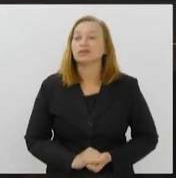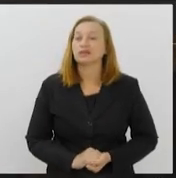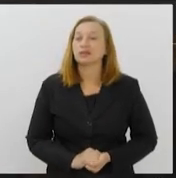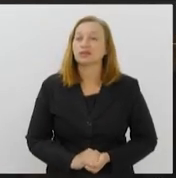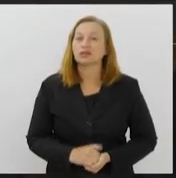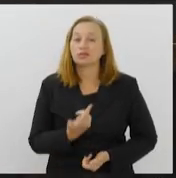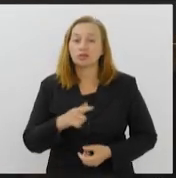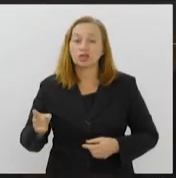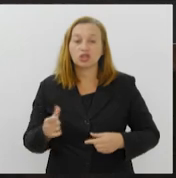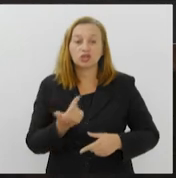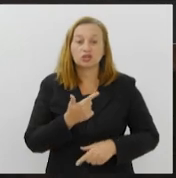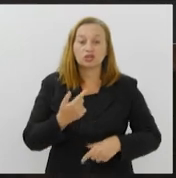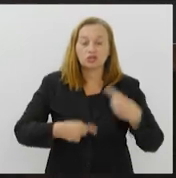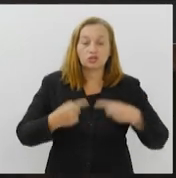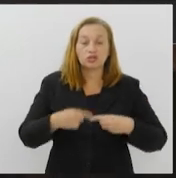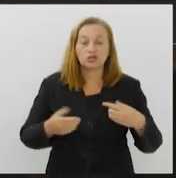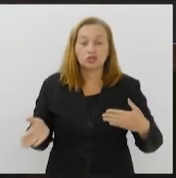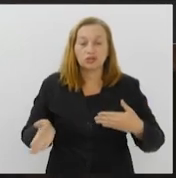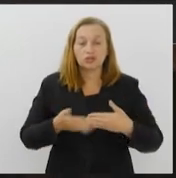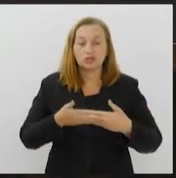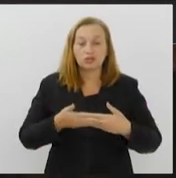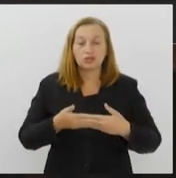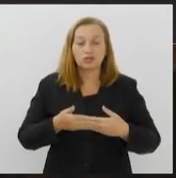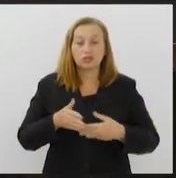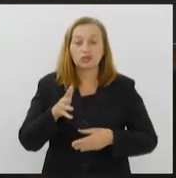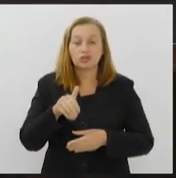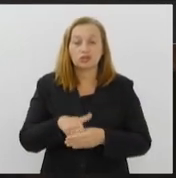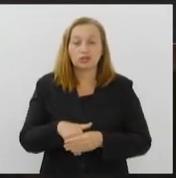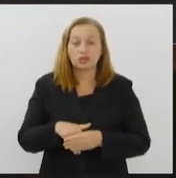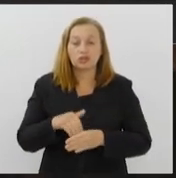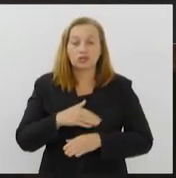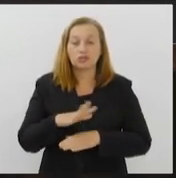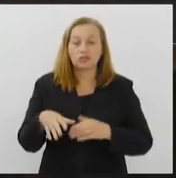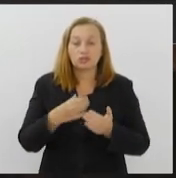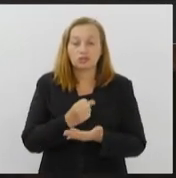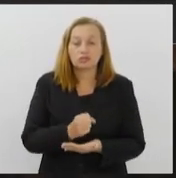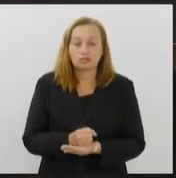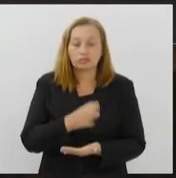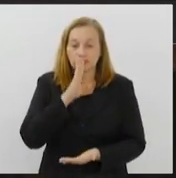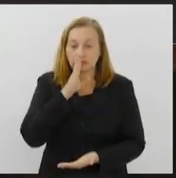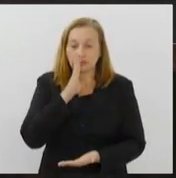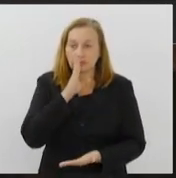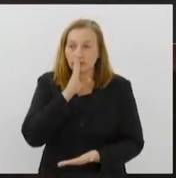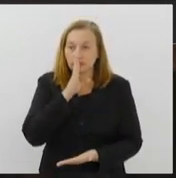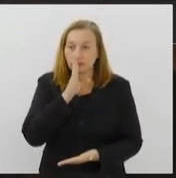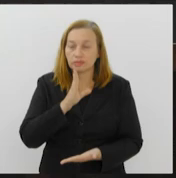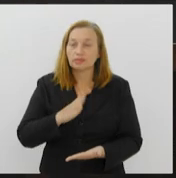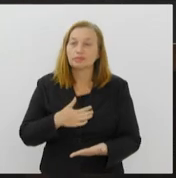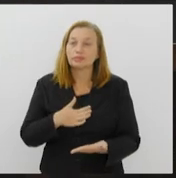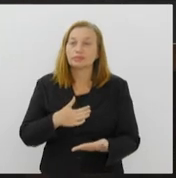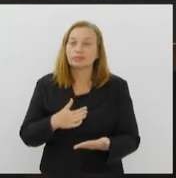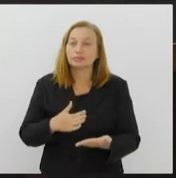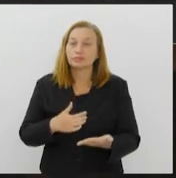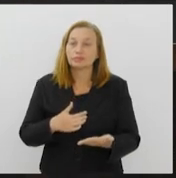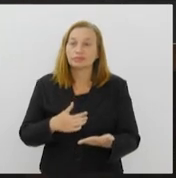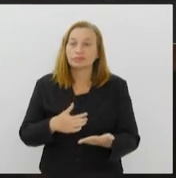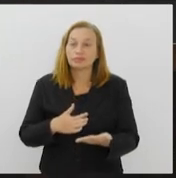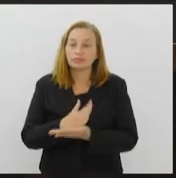Não havendo mais quem queira discutir, encerrada a discussão. Em votação, senhores que aprovam, permaneçam como